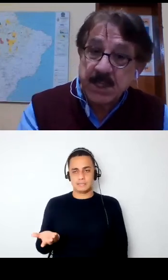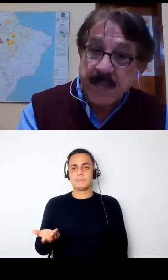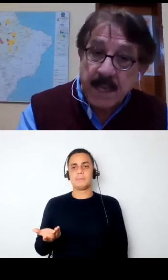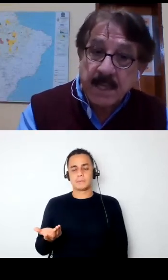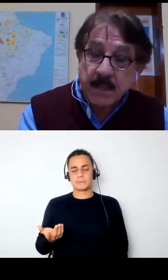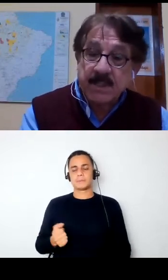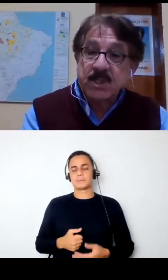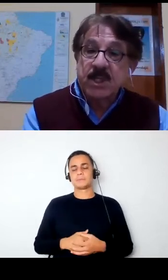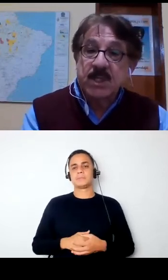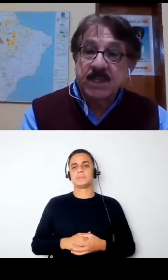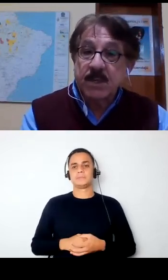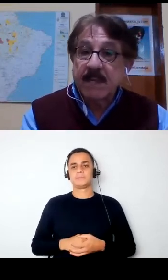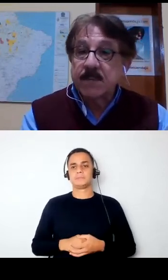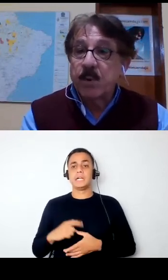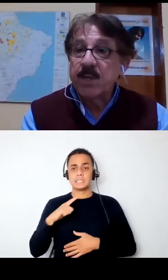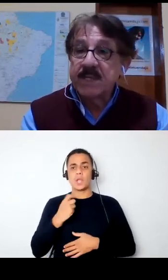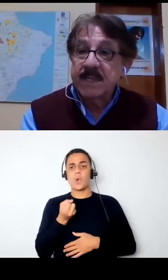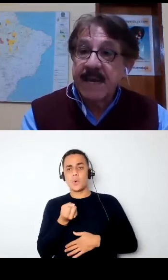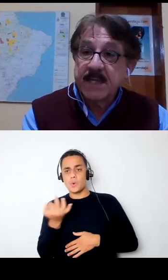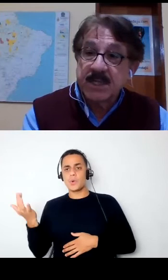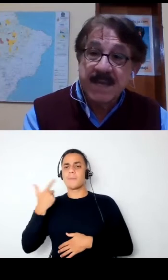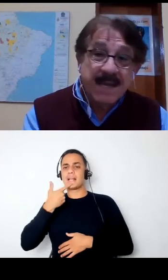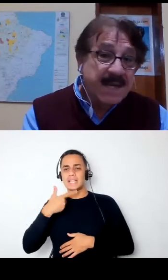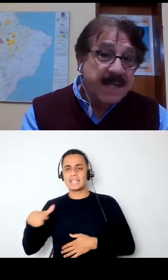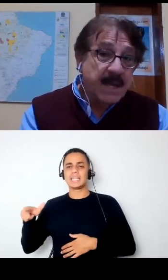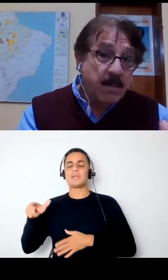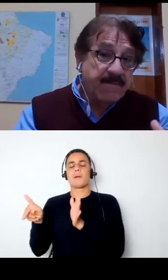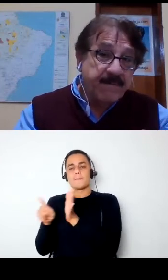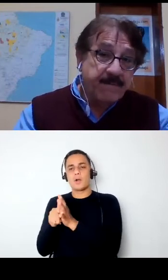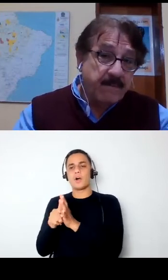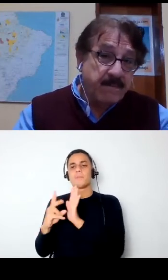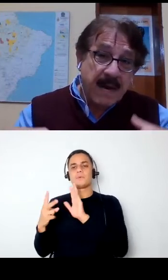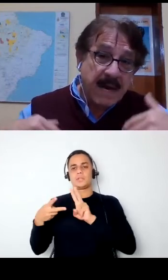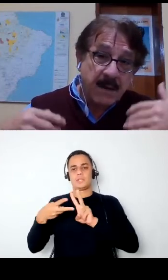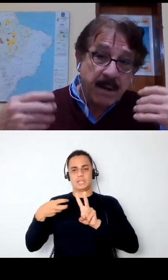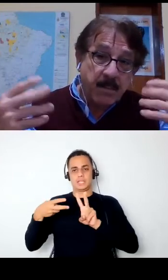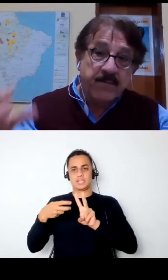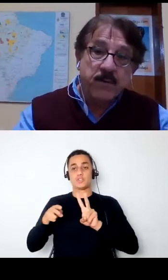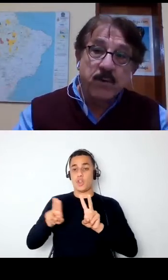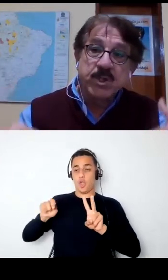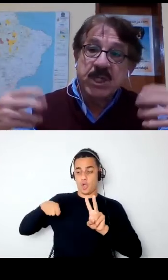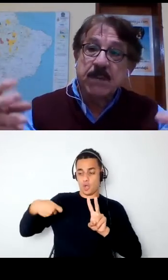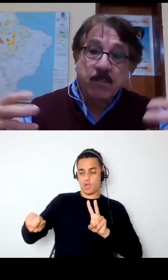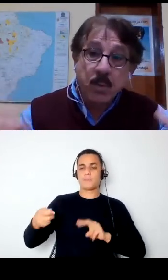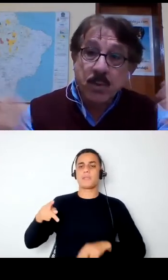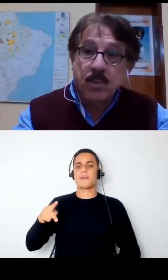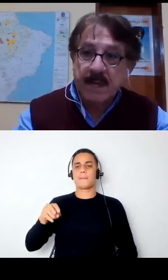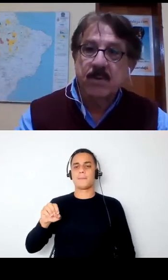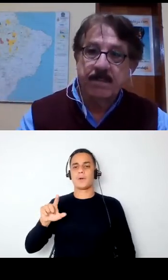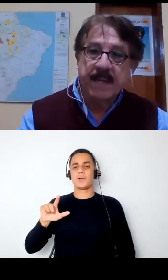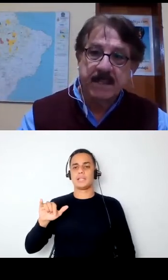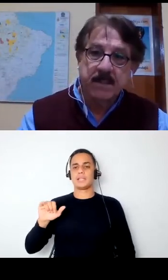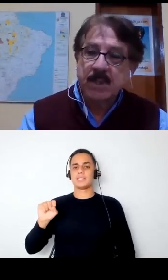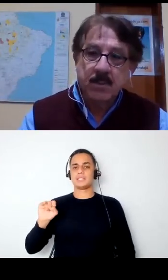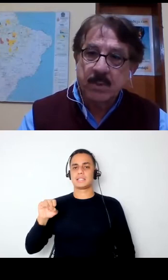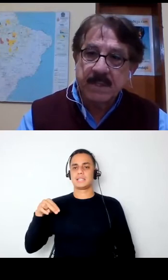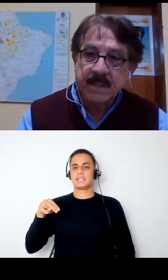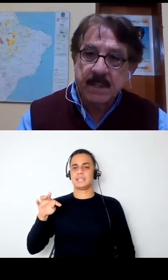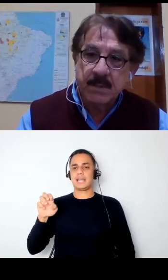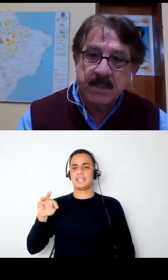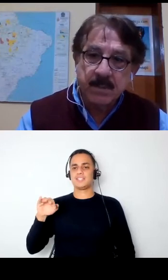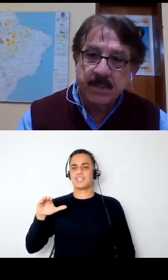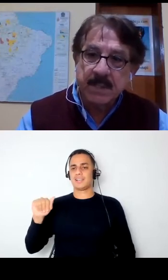E a gente tem línguas indígenas, chamadas polissintéticas, que têm uma morfologia muito mais complexa do que